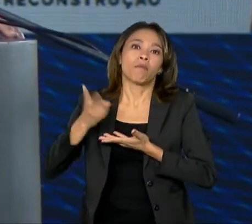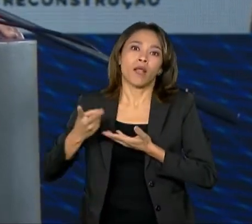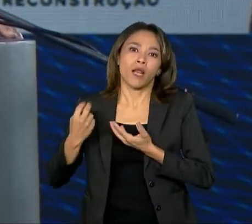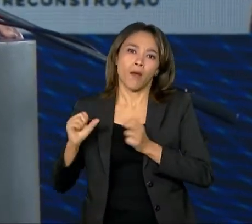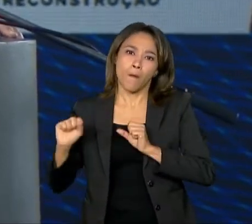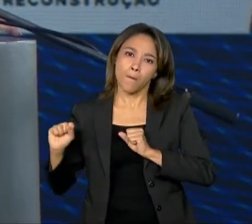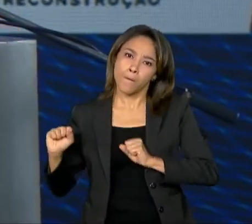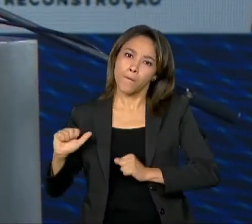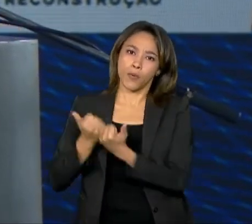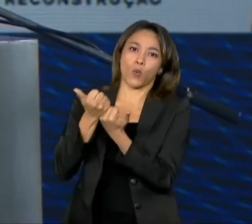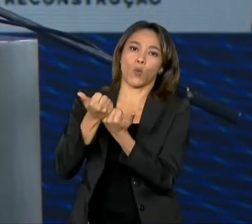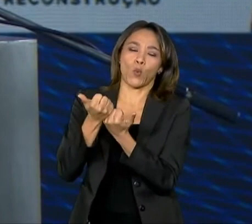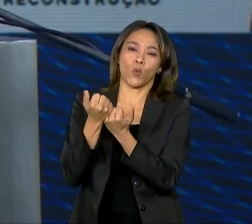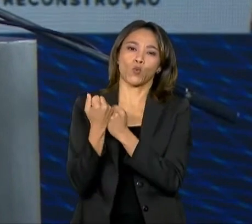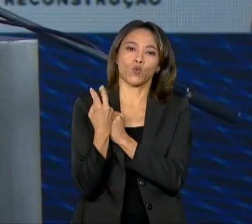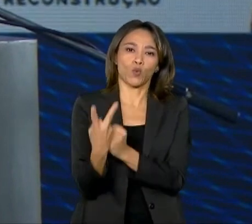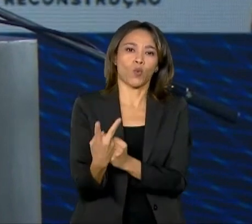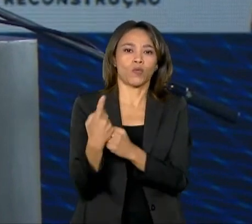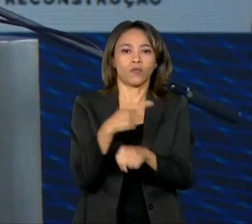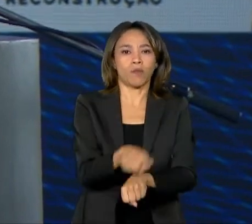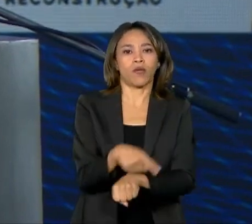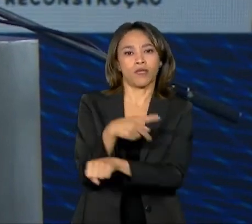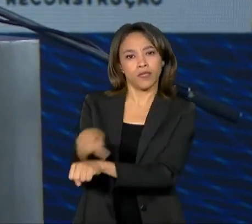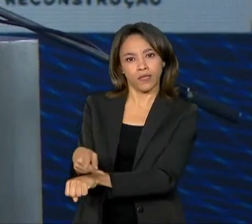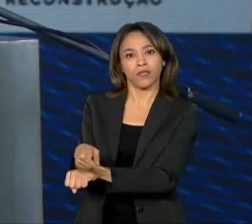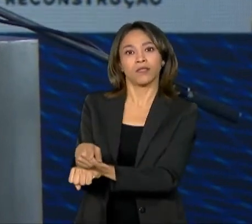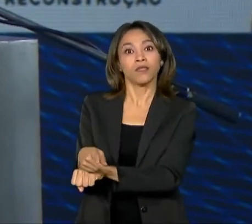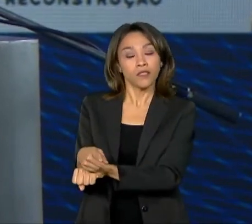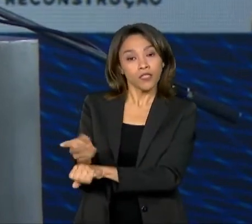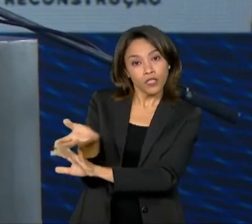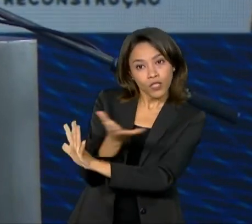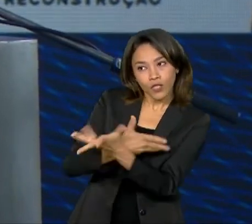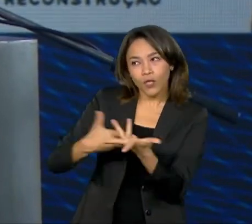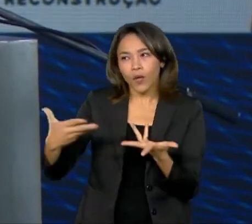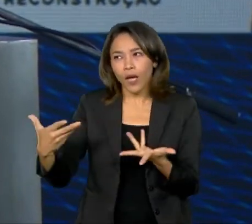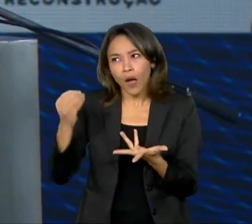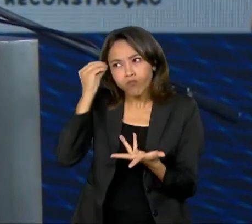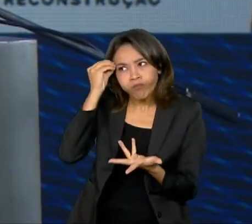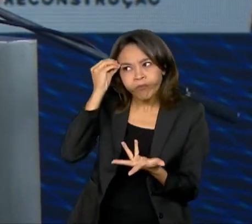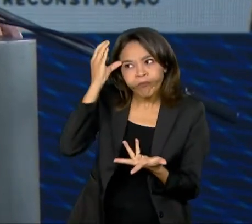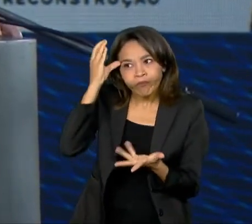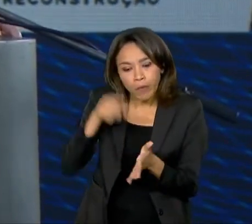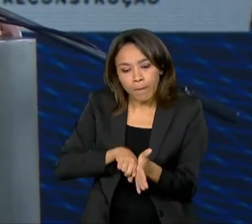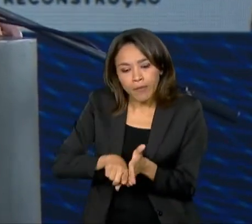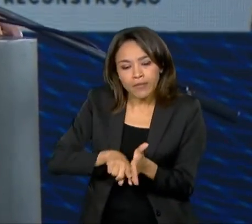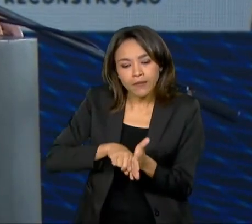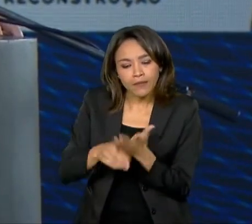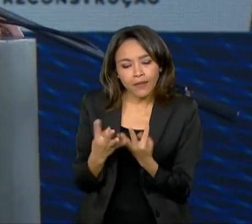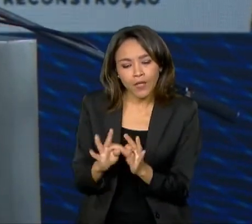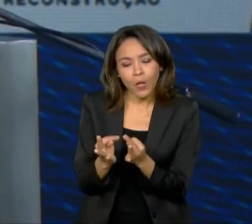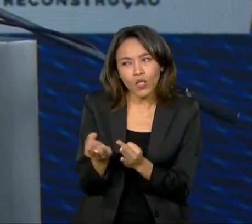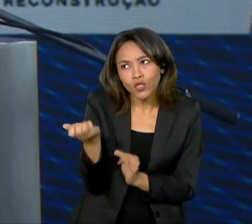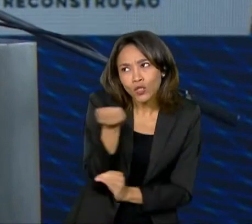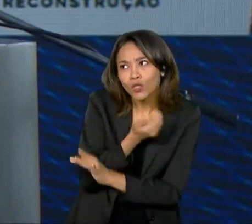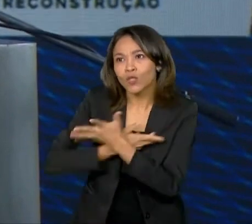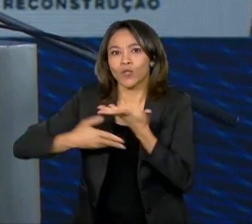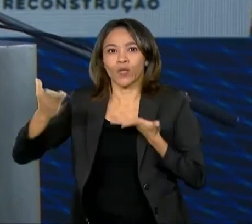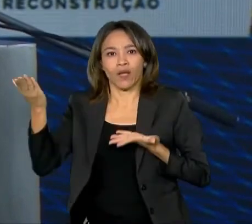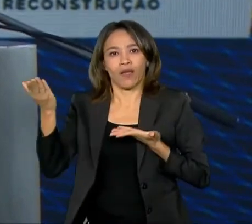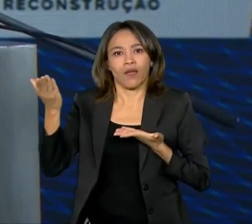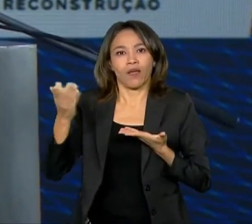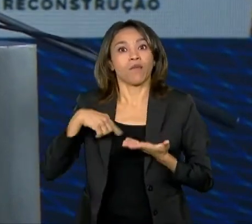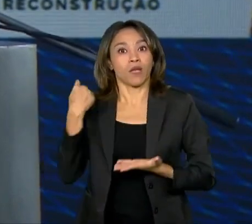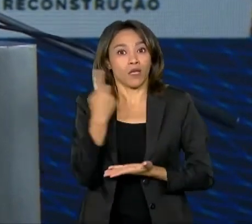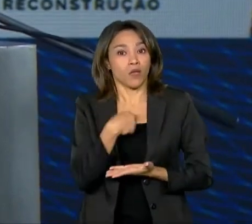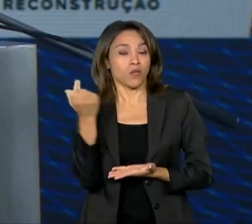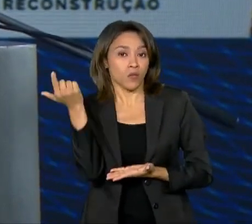países para que a gente possa trocar os nossos conhecimento científico e tecnológico para que a gente possa